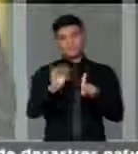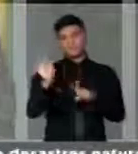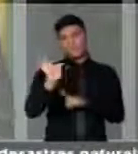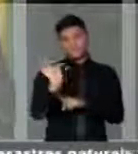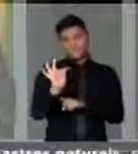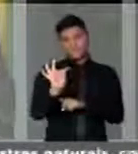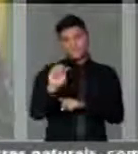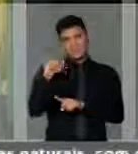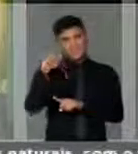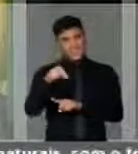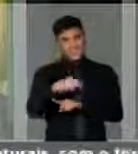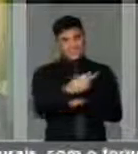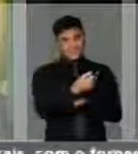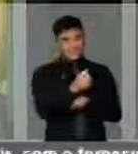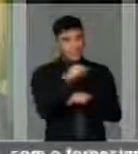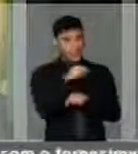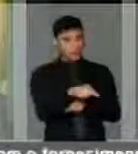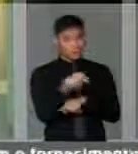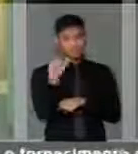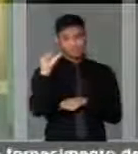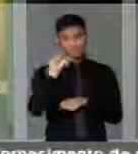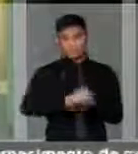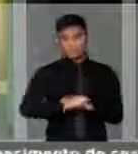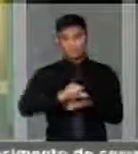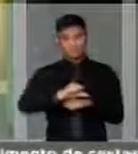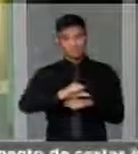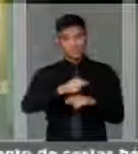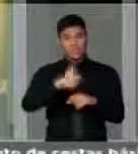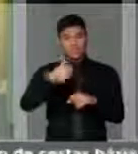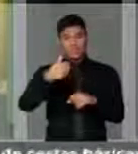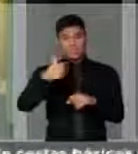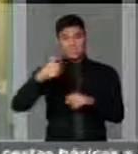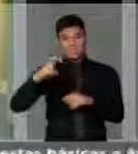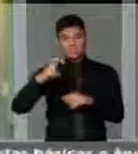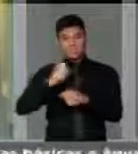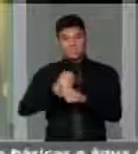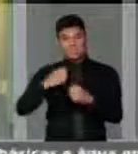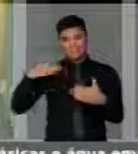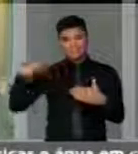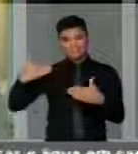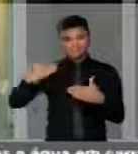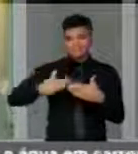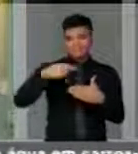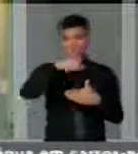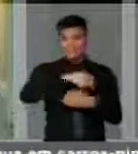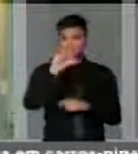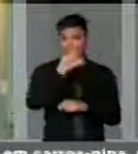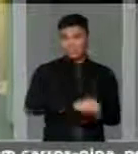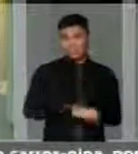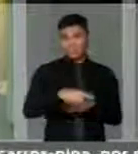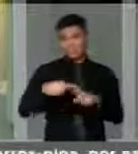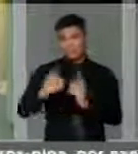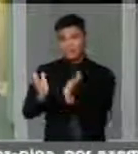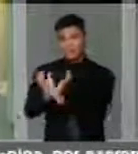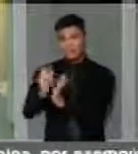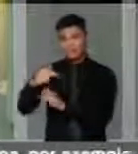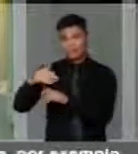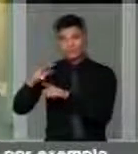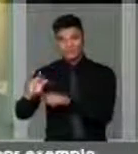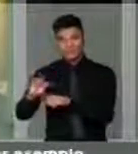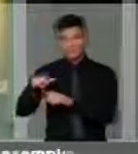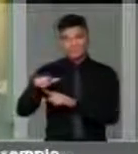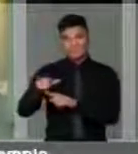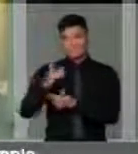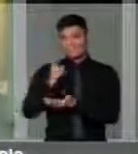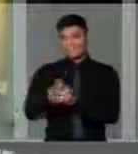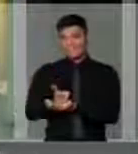Esse índice ou esse valor é o pior nos últimos 15 anos no Brasil. O governo do PT, que está